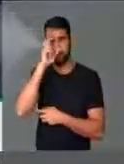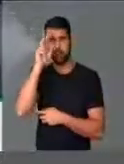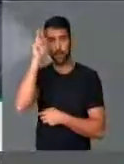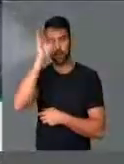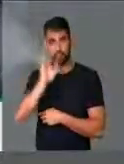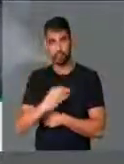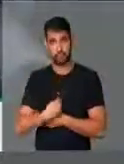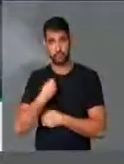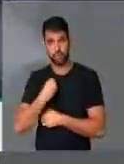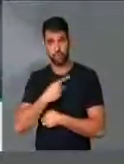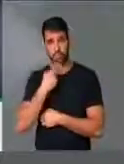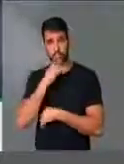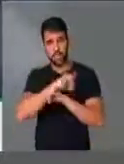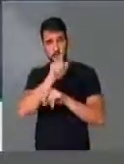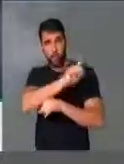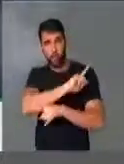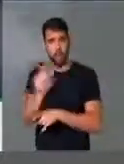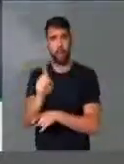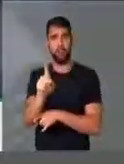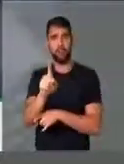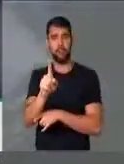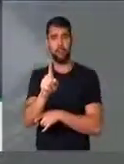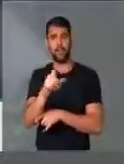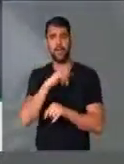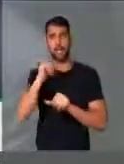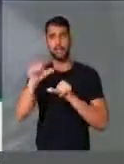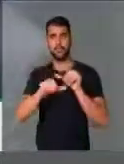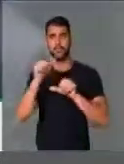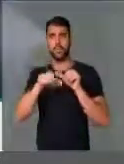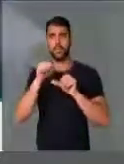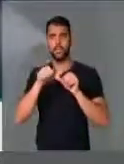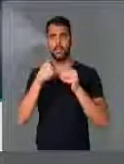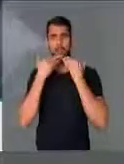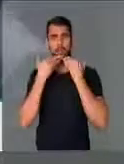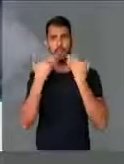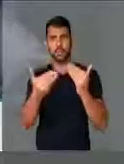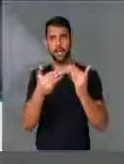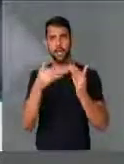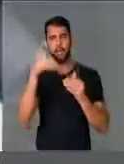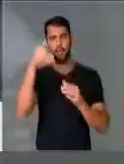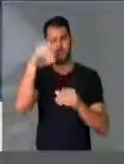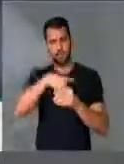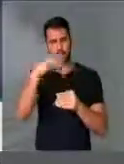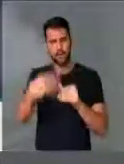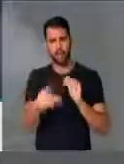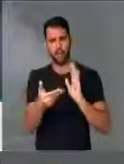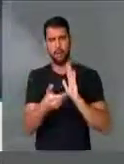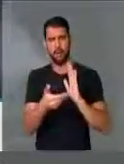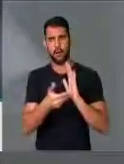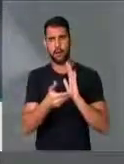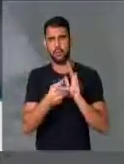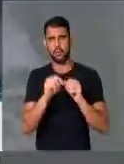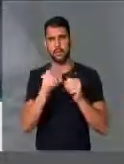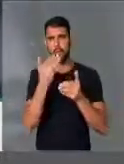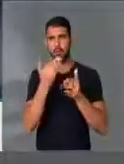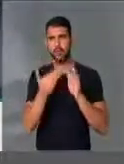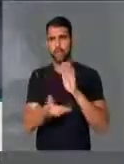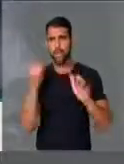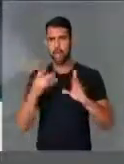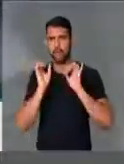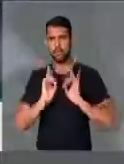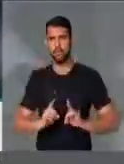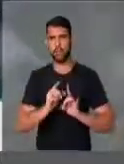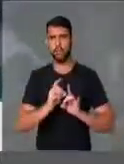Brasil, dizendo um não às reformas que estão colocadas, que são verdadeiros desmontes do